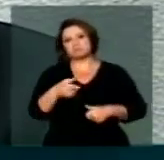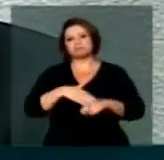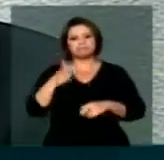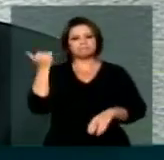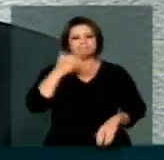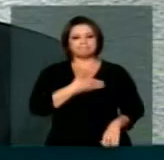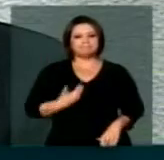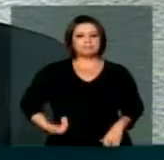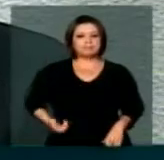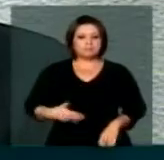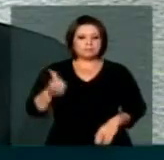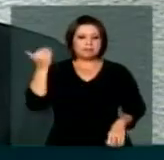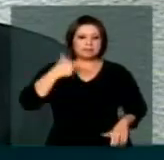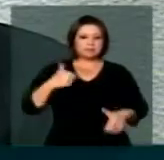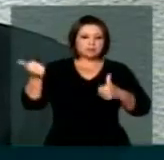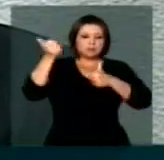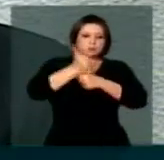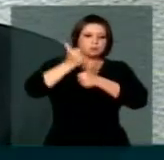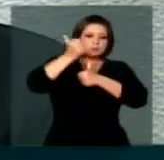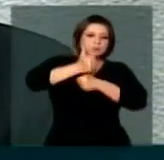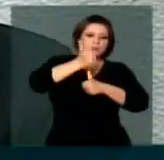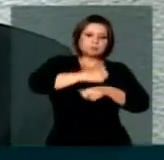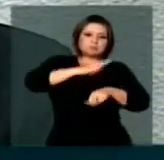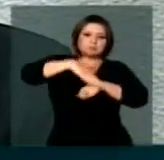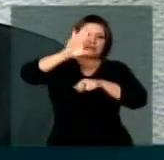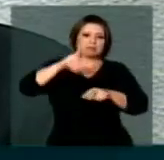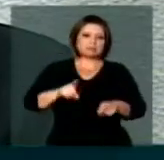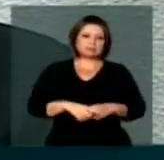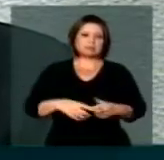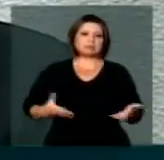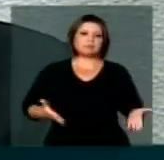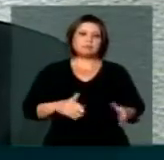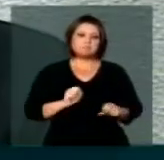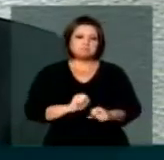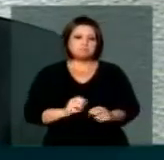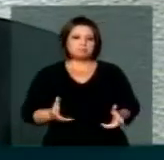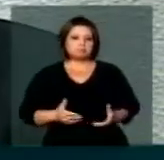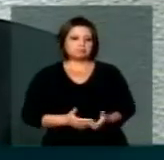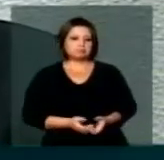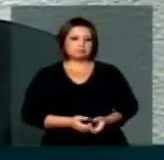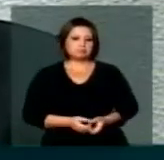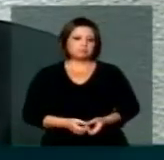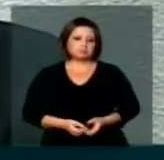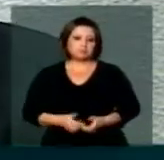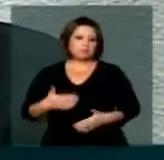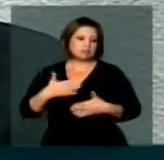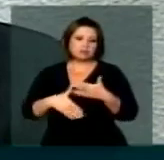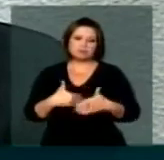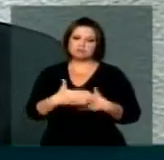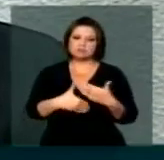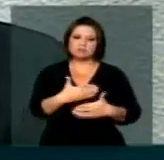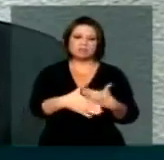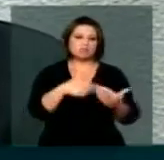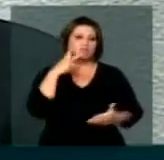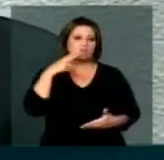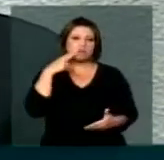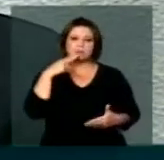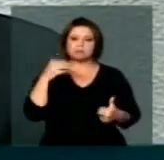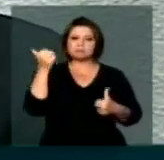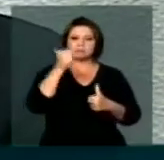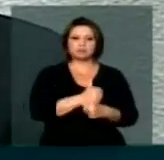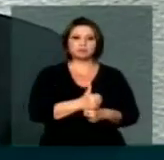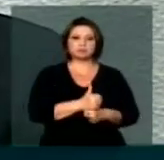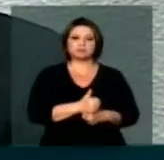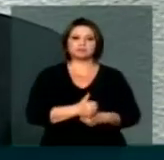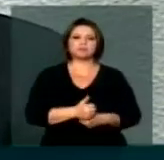governo passado houve substituições bem mais frequentes na diretoria. E isso é um processo normal de substituição. Então não é